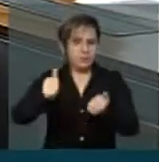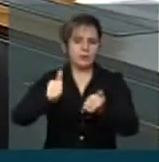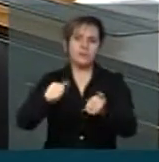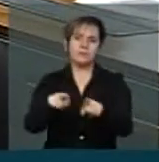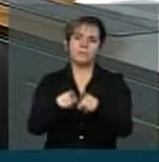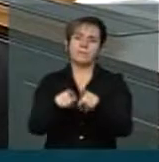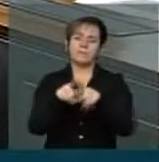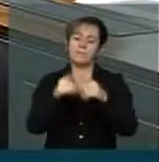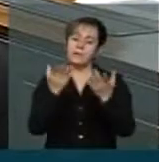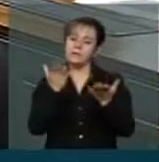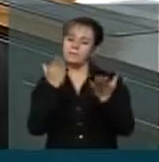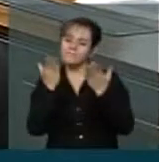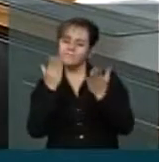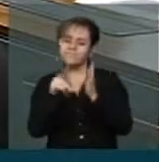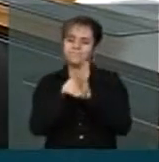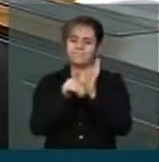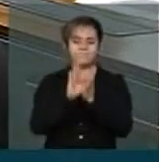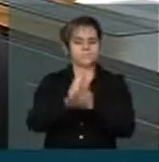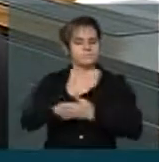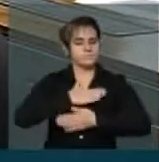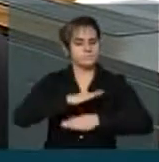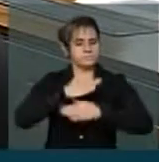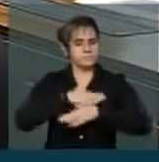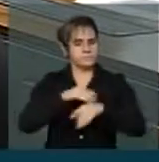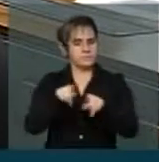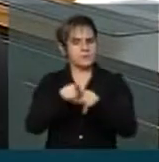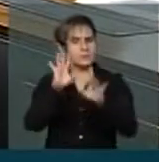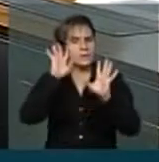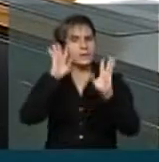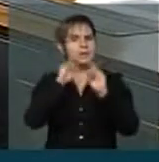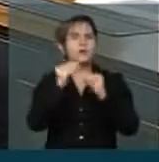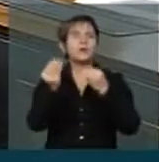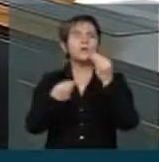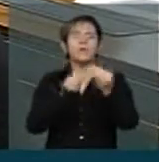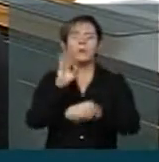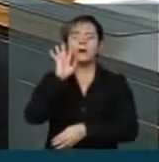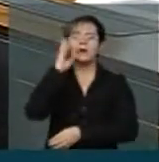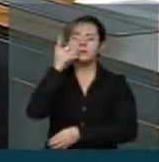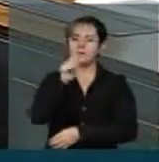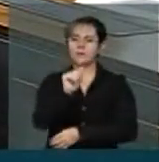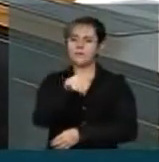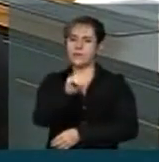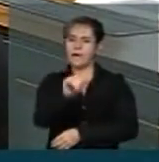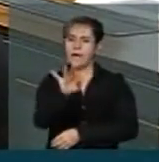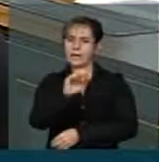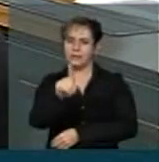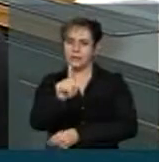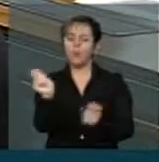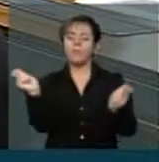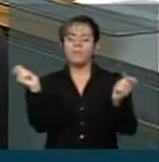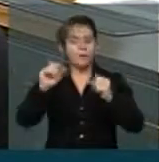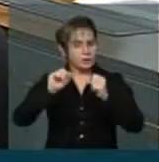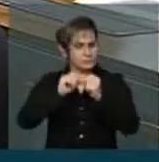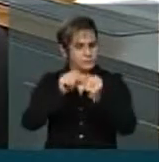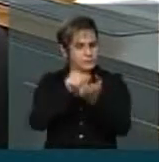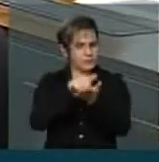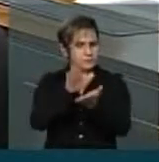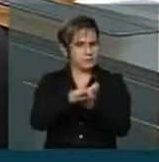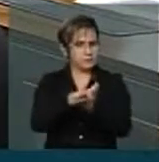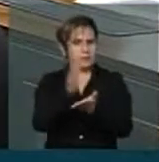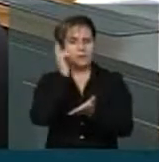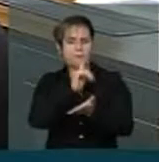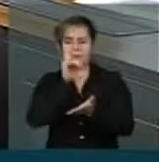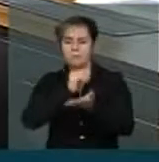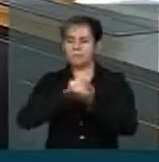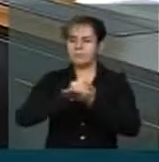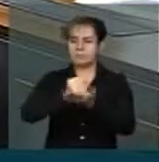nossa preocupação é nortear que tipo de atitude a Anatel ainda pode fazer, que, como o senhor